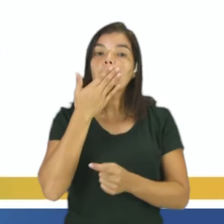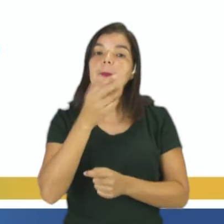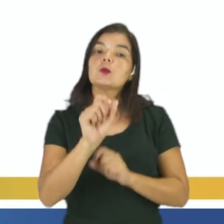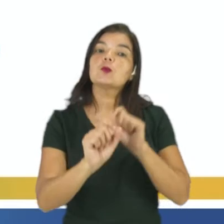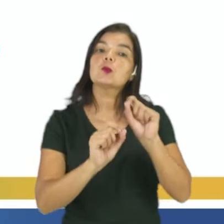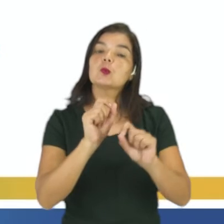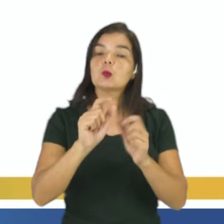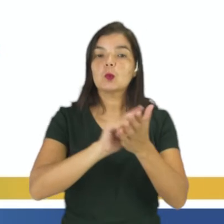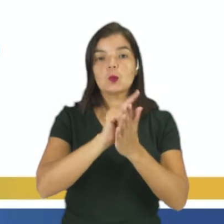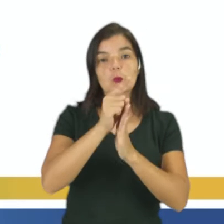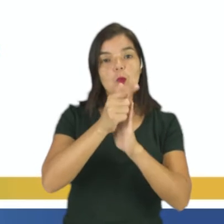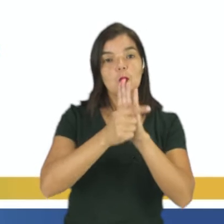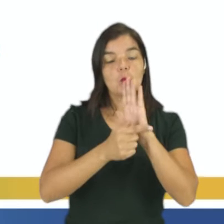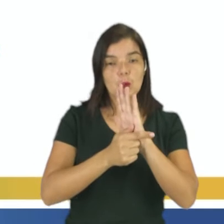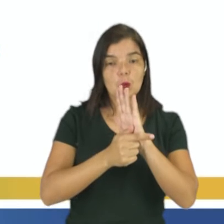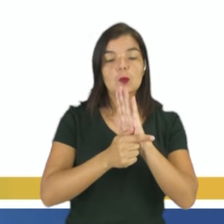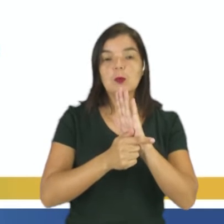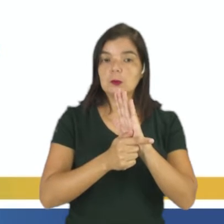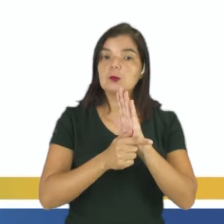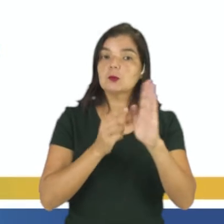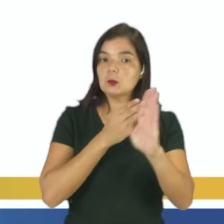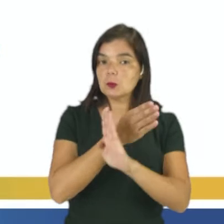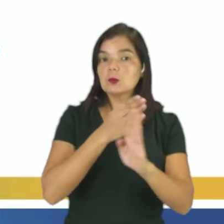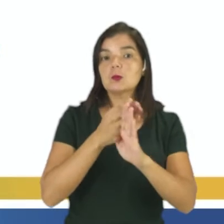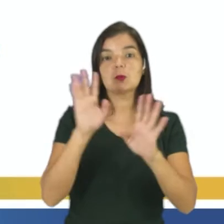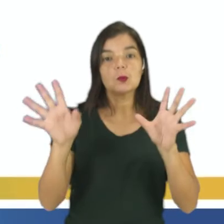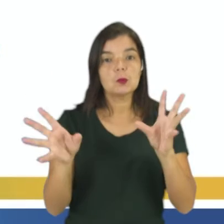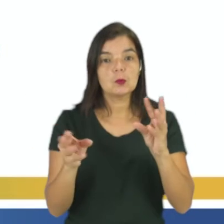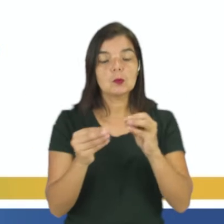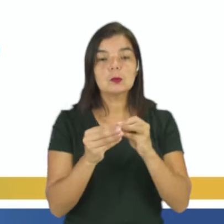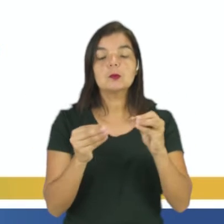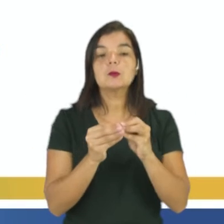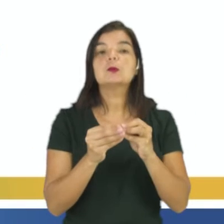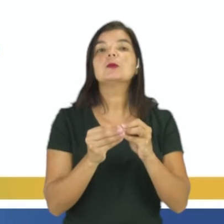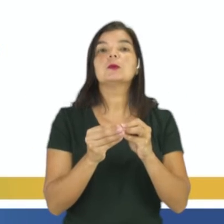solicitado o gênero, a modalidade resenha